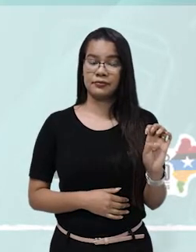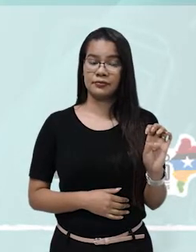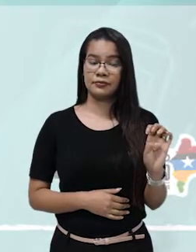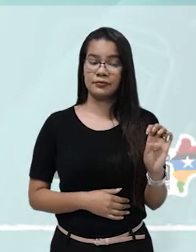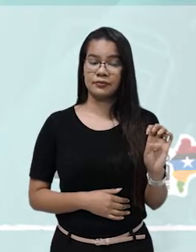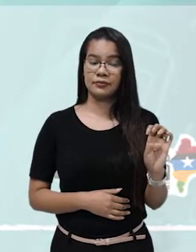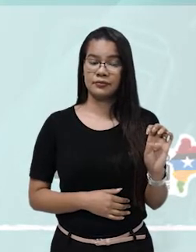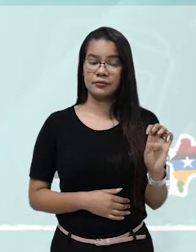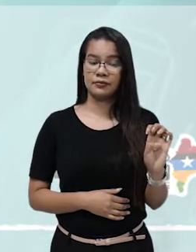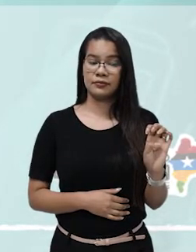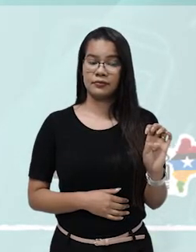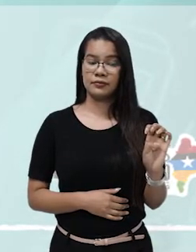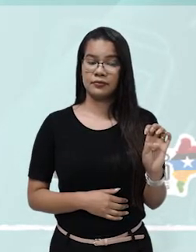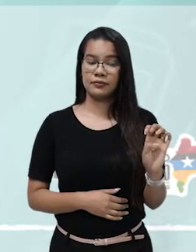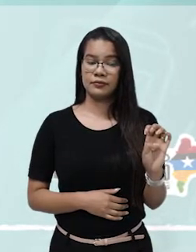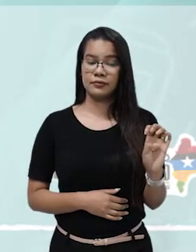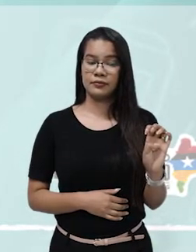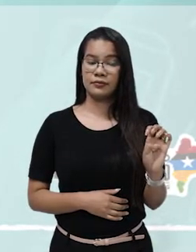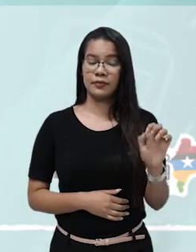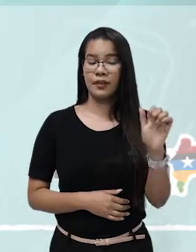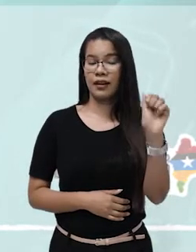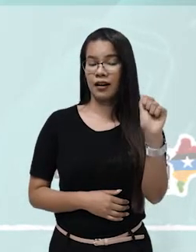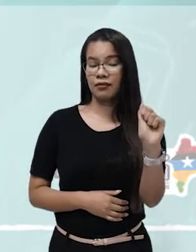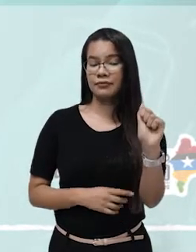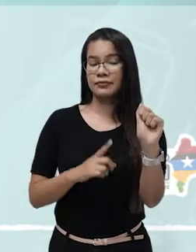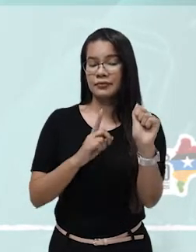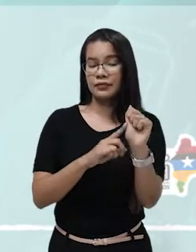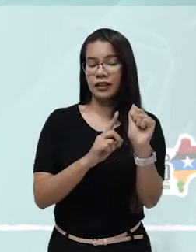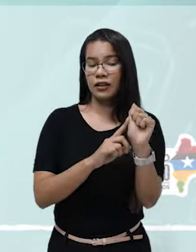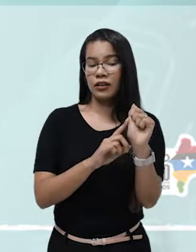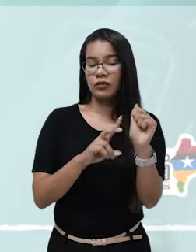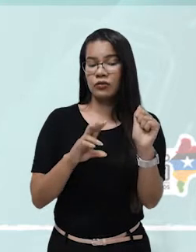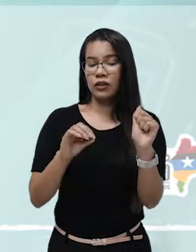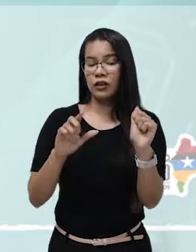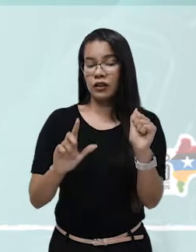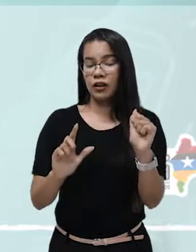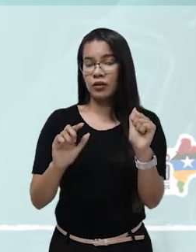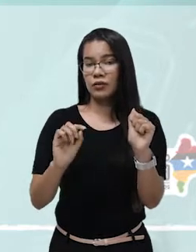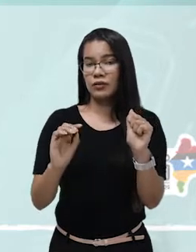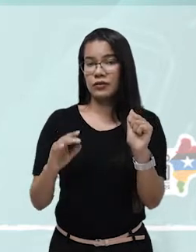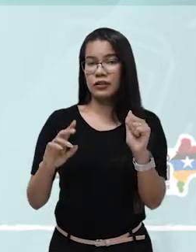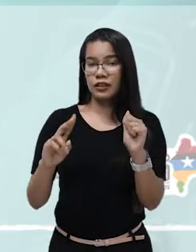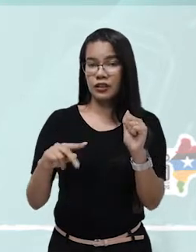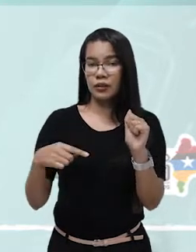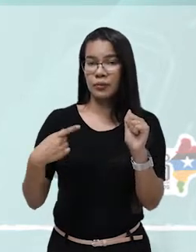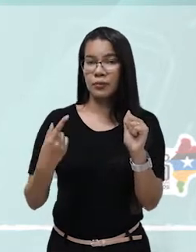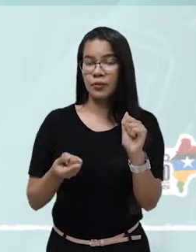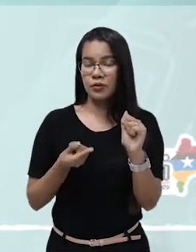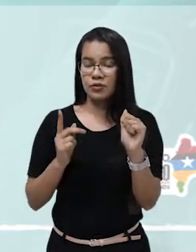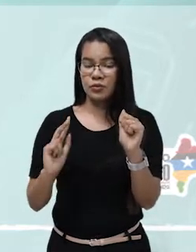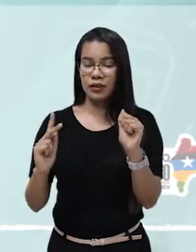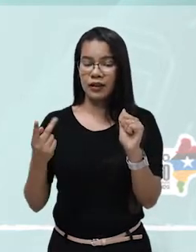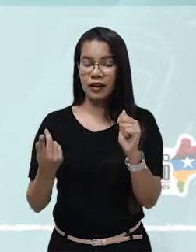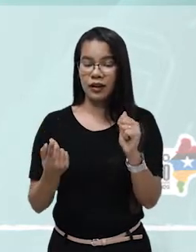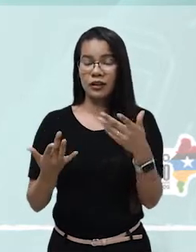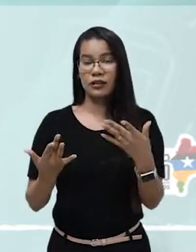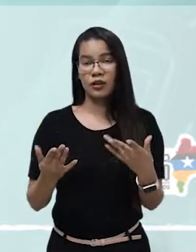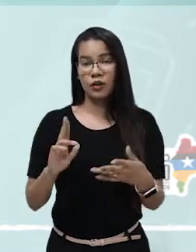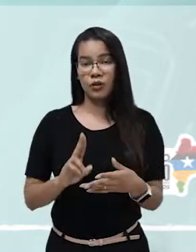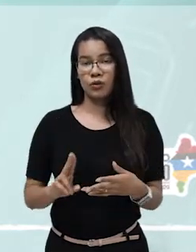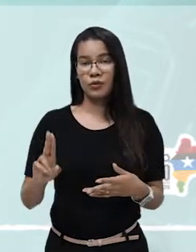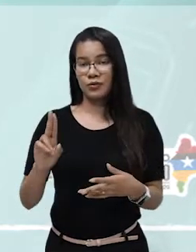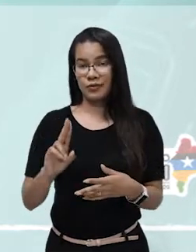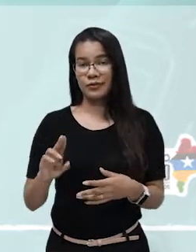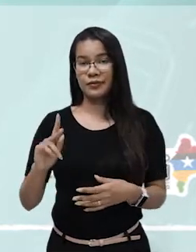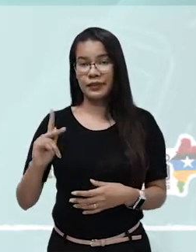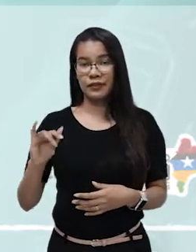Na alternativa A, auto mais hipnose é vogal seguida de H. Então, eu uso o hífen. Por quê? Porque terminou com o